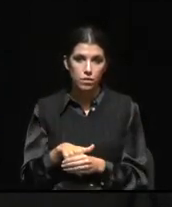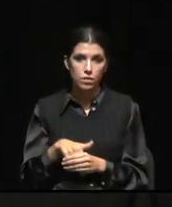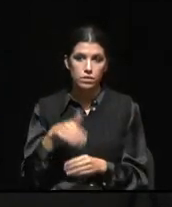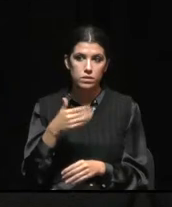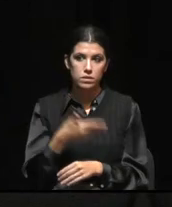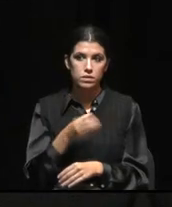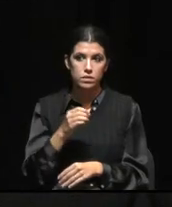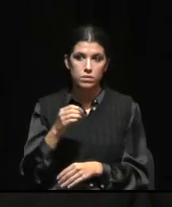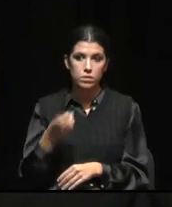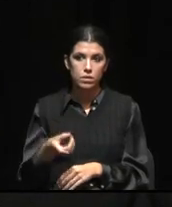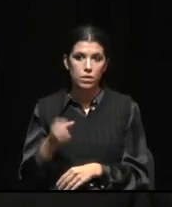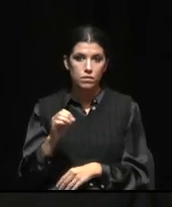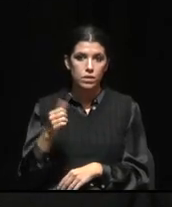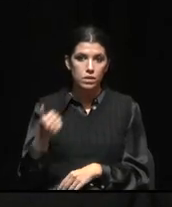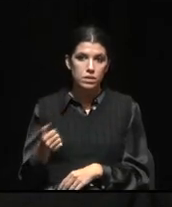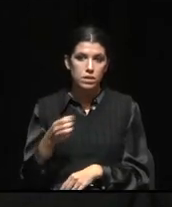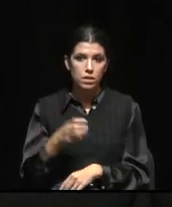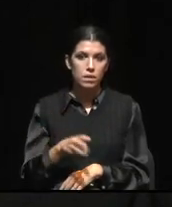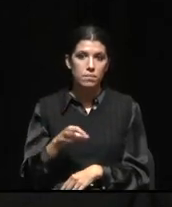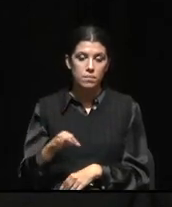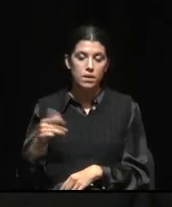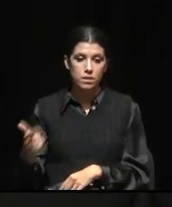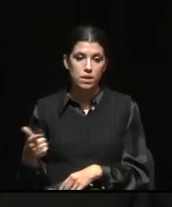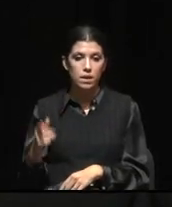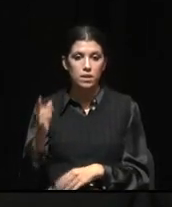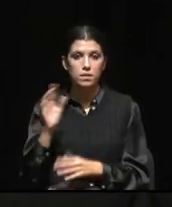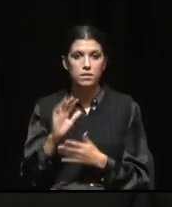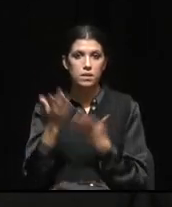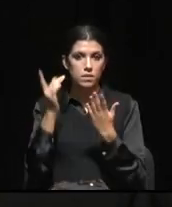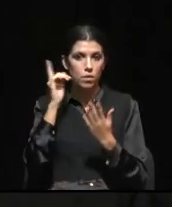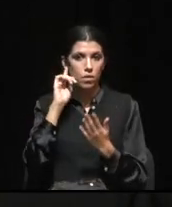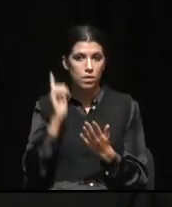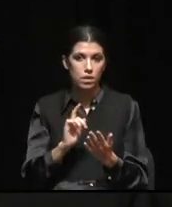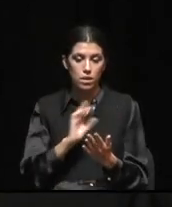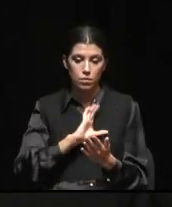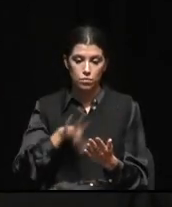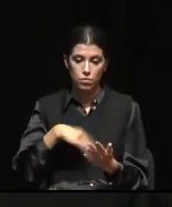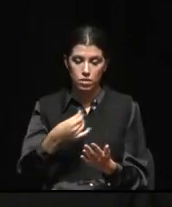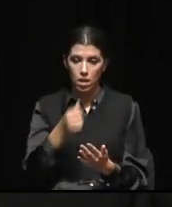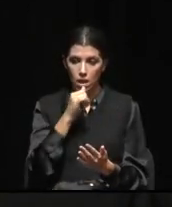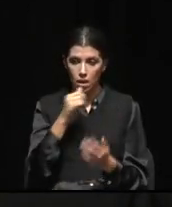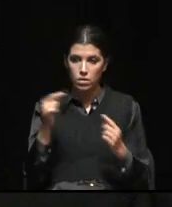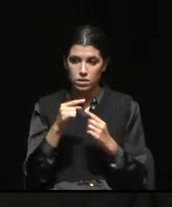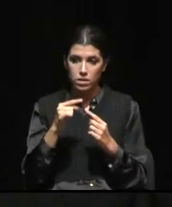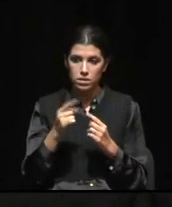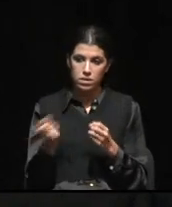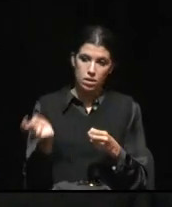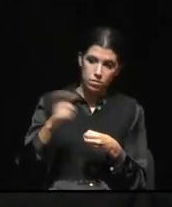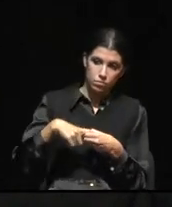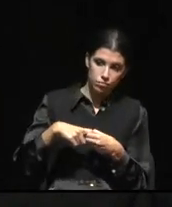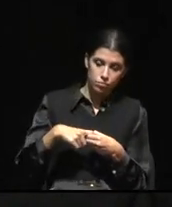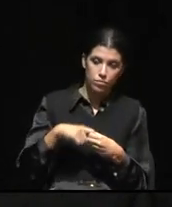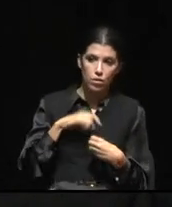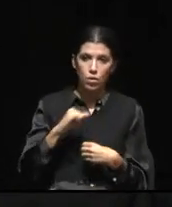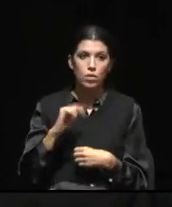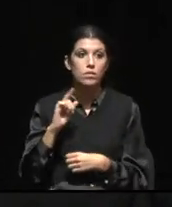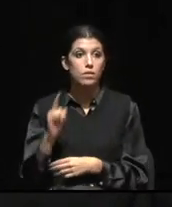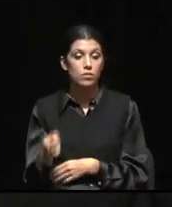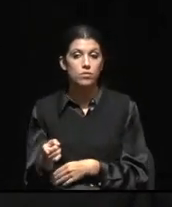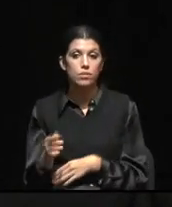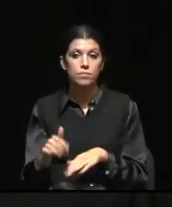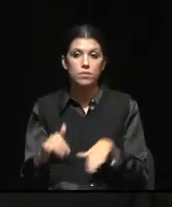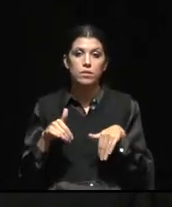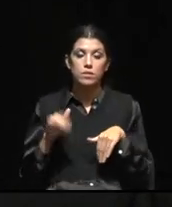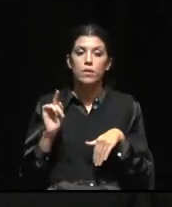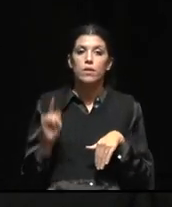10905 do mpt saudação ao dia mundial da água subscrito pelo CDs quem Vota contra